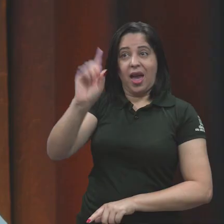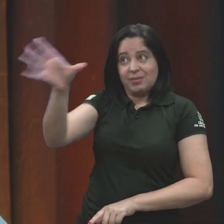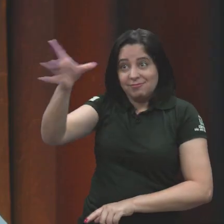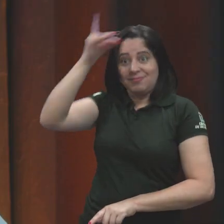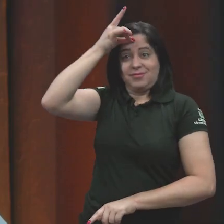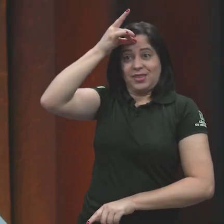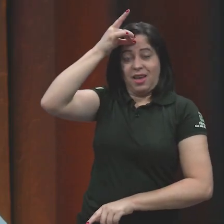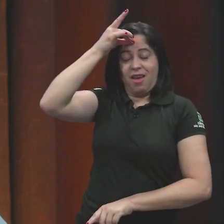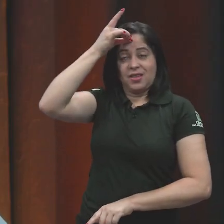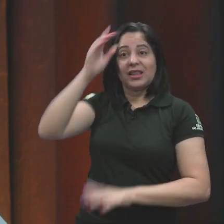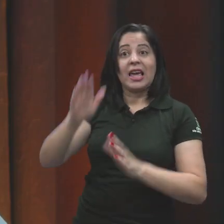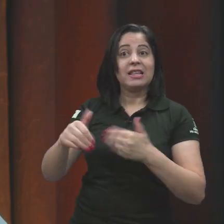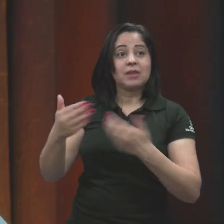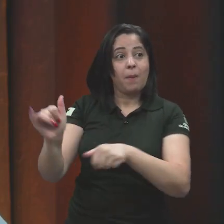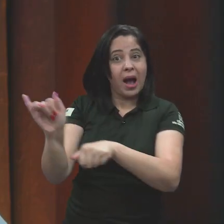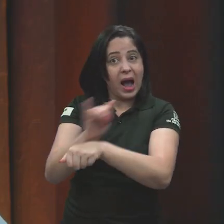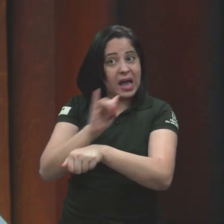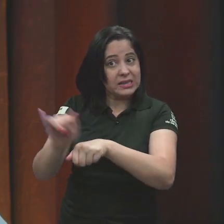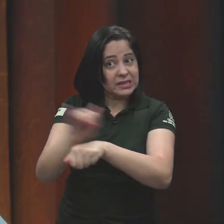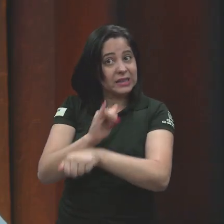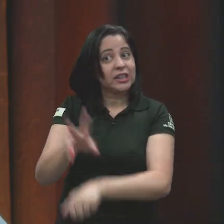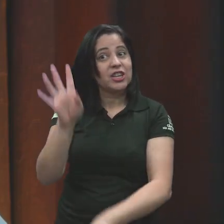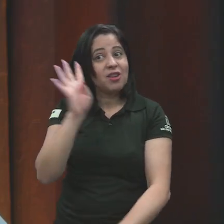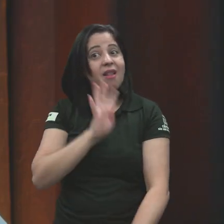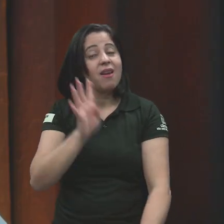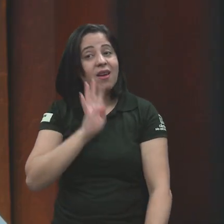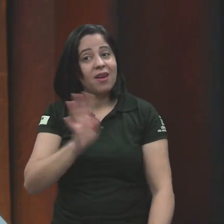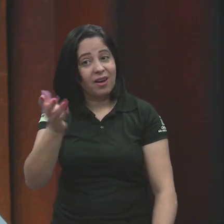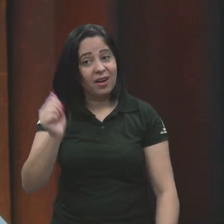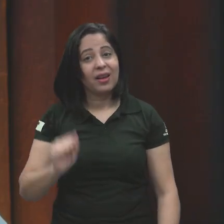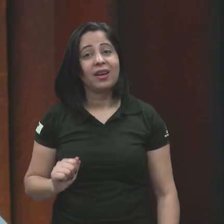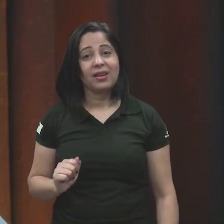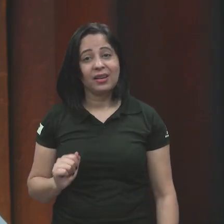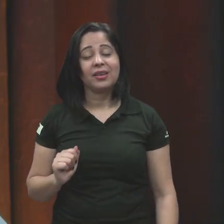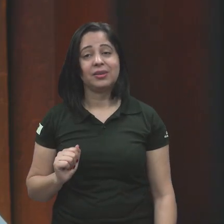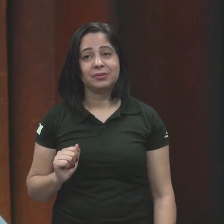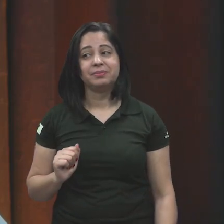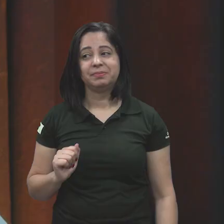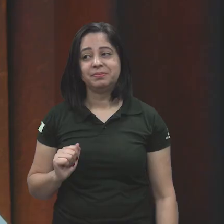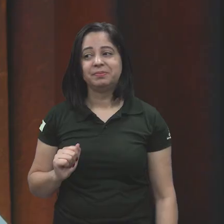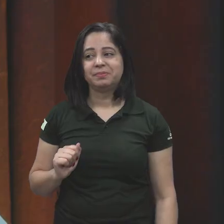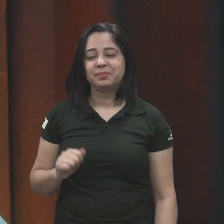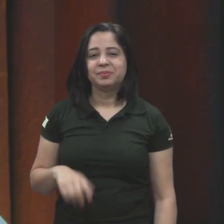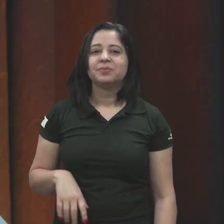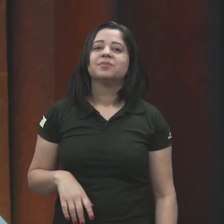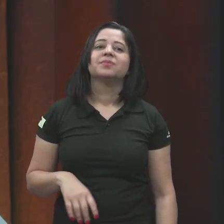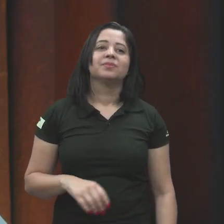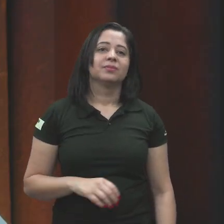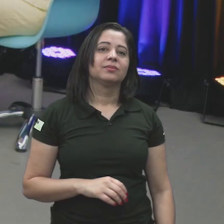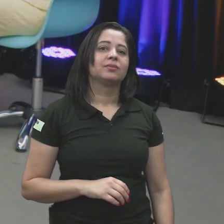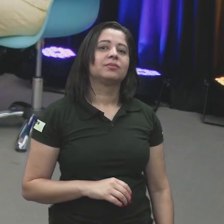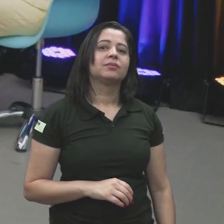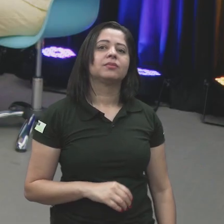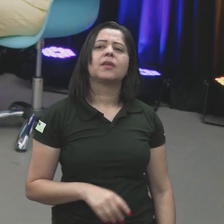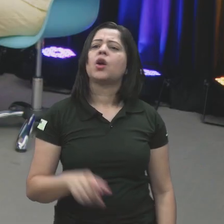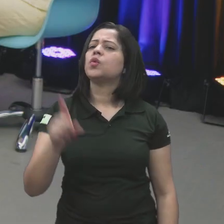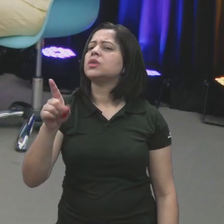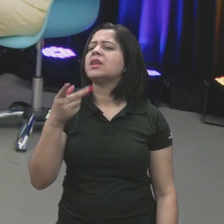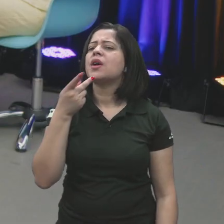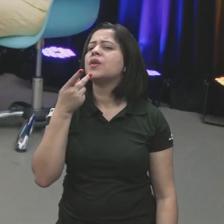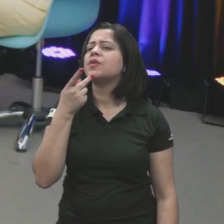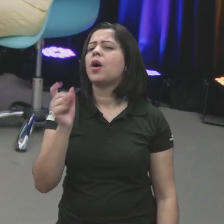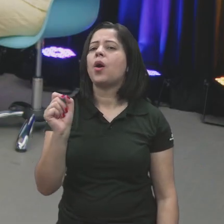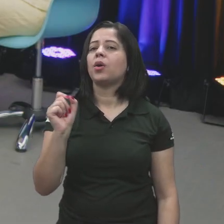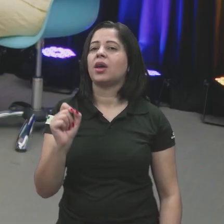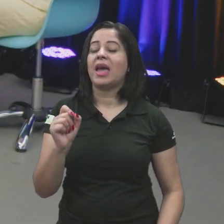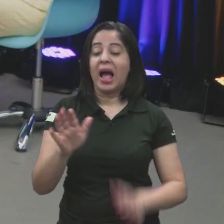uma ferramenta muito legal, né? E sugerida aí para os professores usarem, né? Dentro da sala de aula. E você falou um